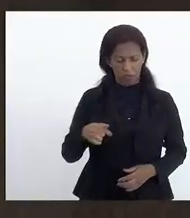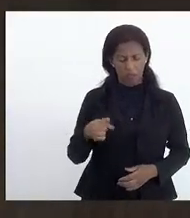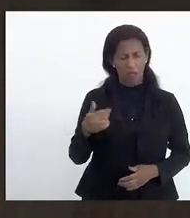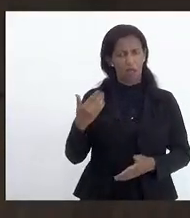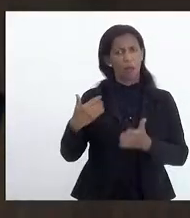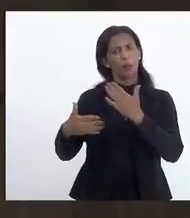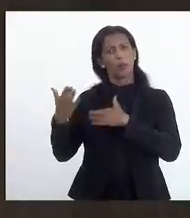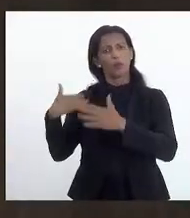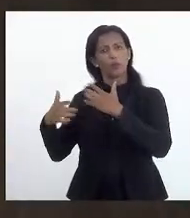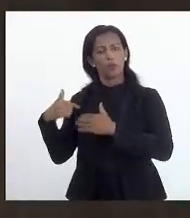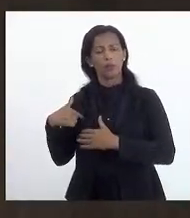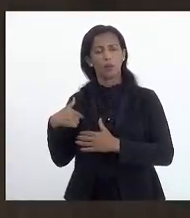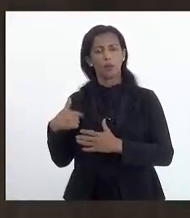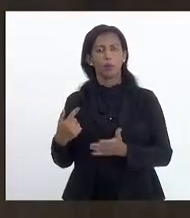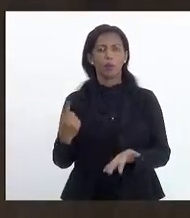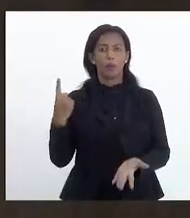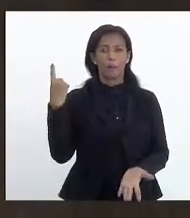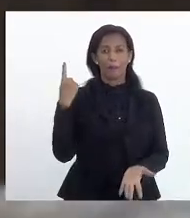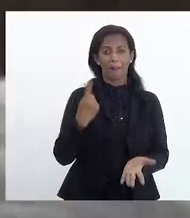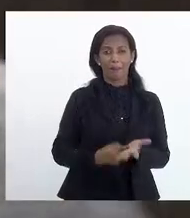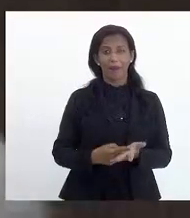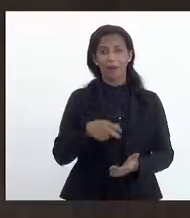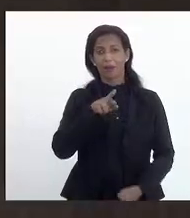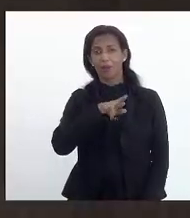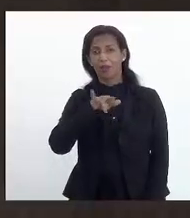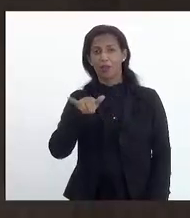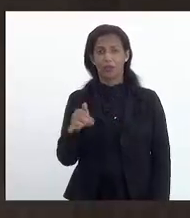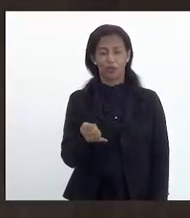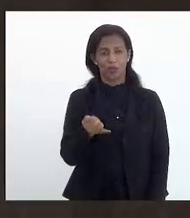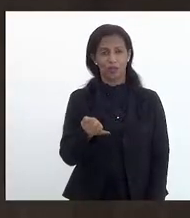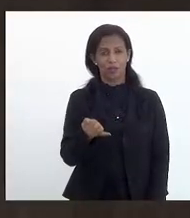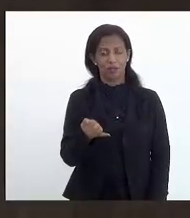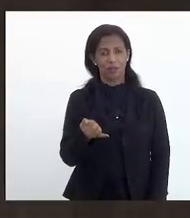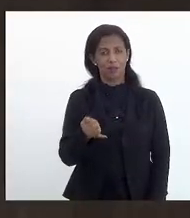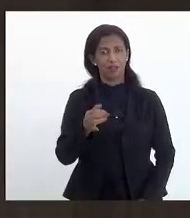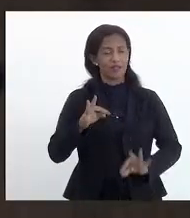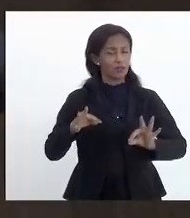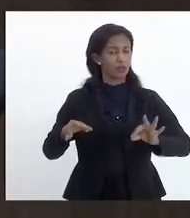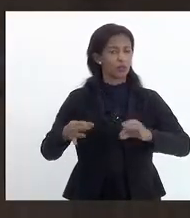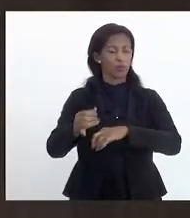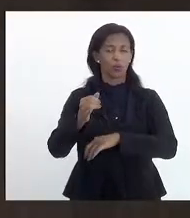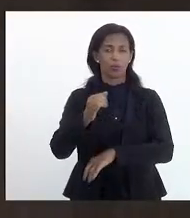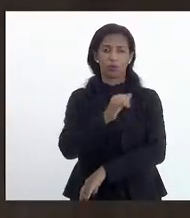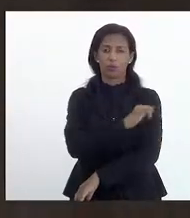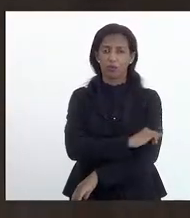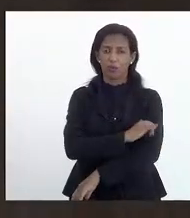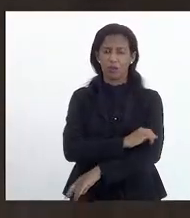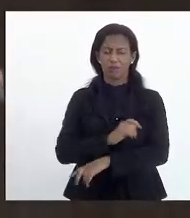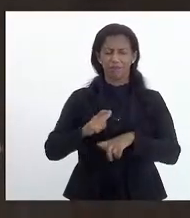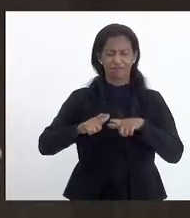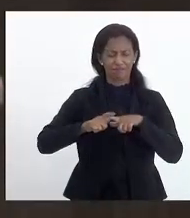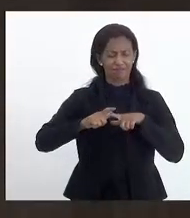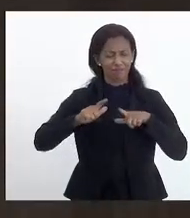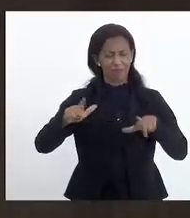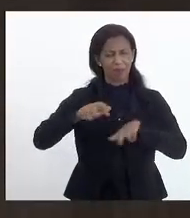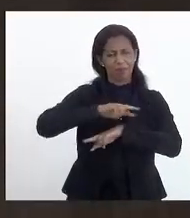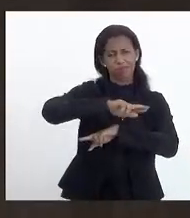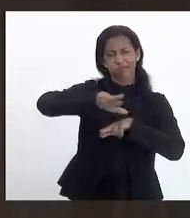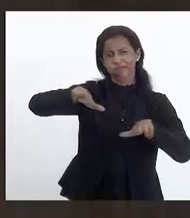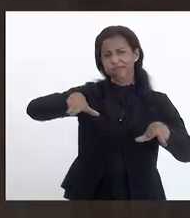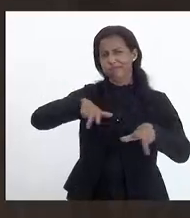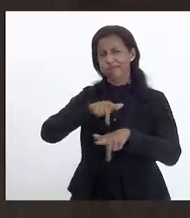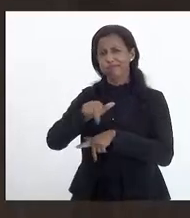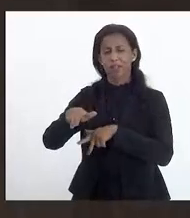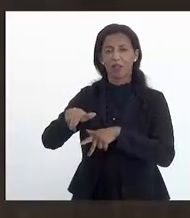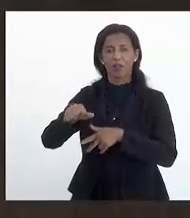tempo atrás aqui, o Pacto RJ, que será para o Rio de Janeiro o maior ciclo de investimentos